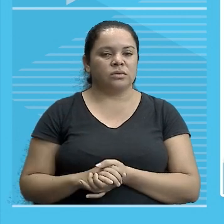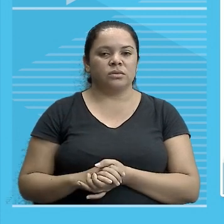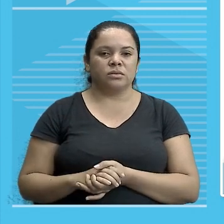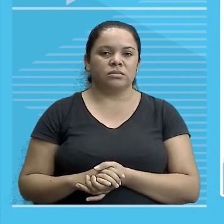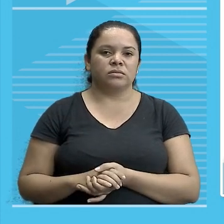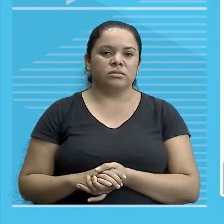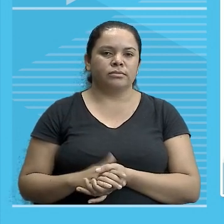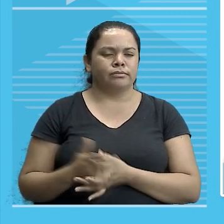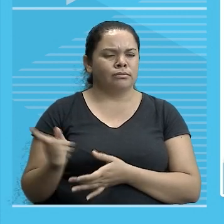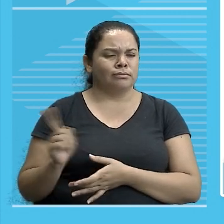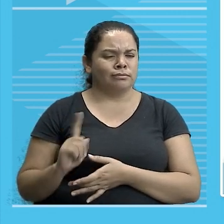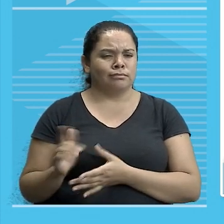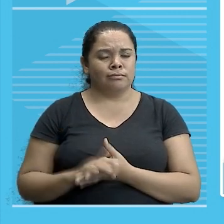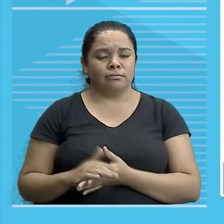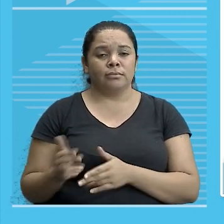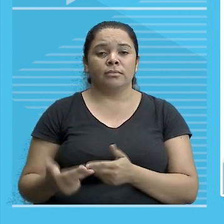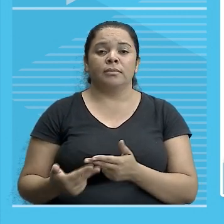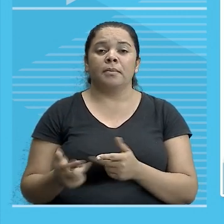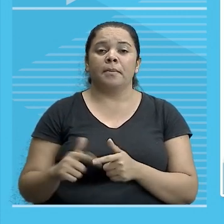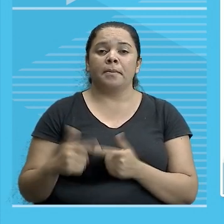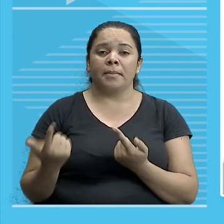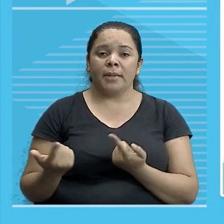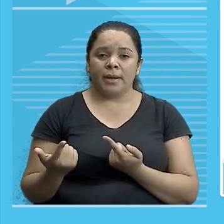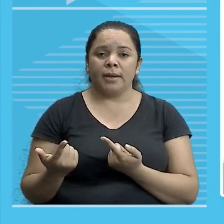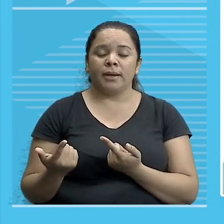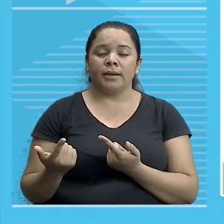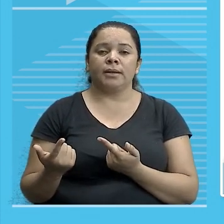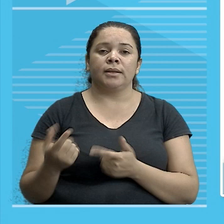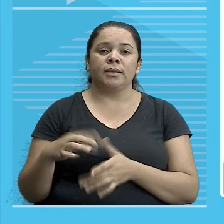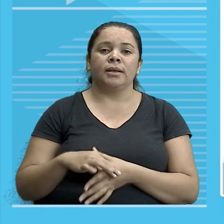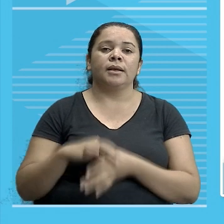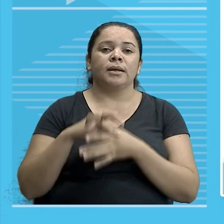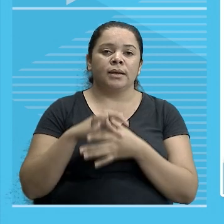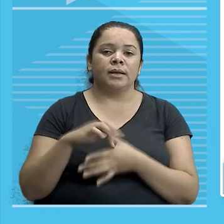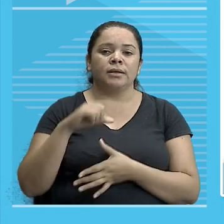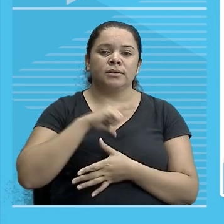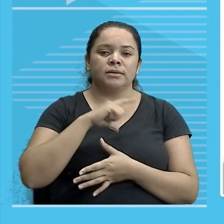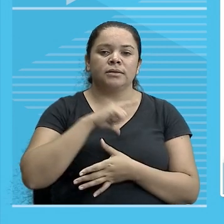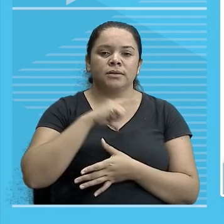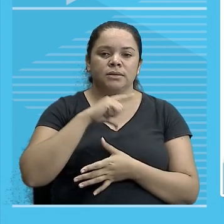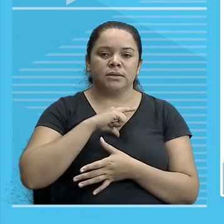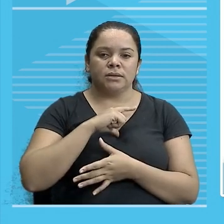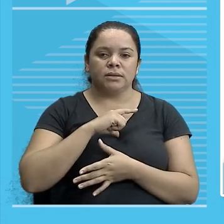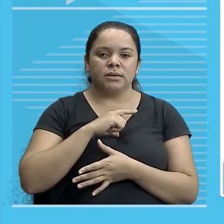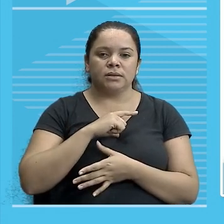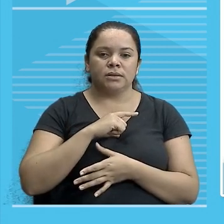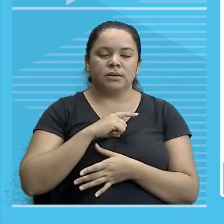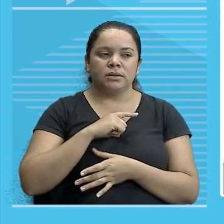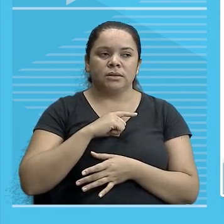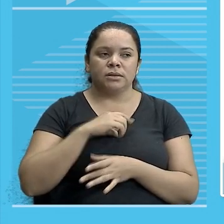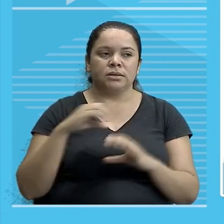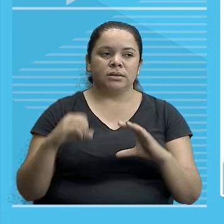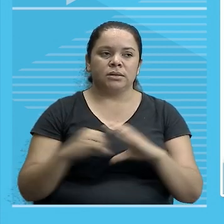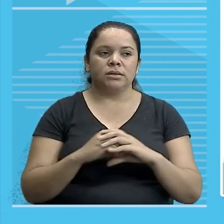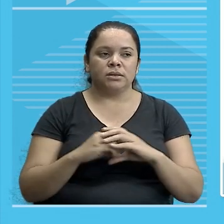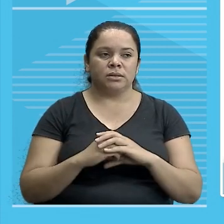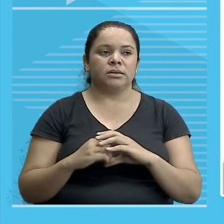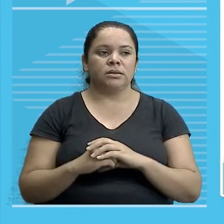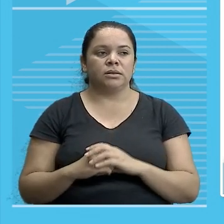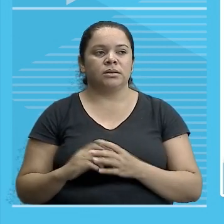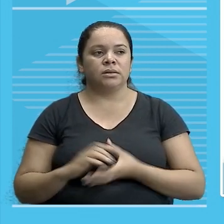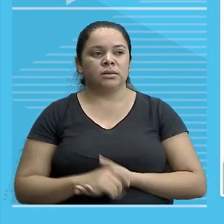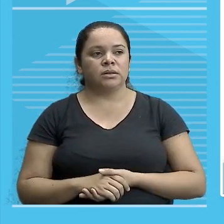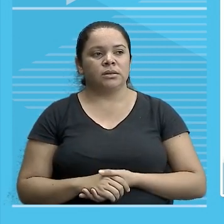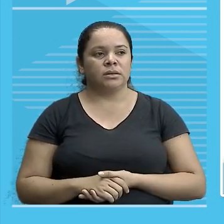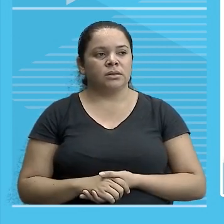células contêm em seu interior núcleo, e no núcleo interior tem ácido nucleico.